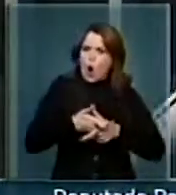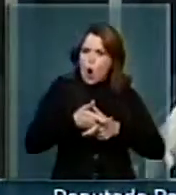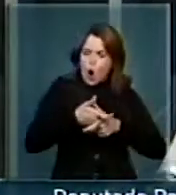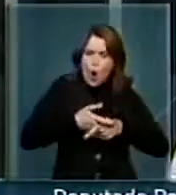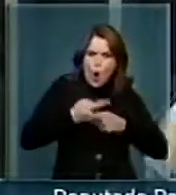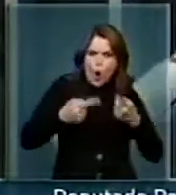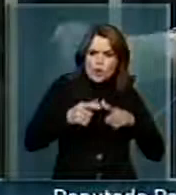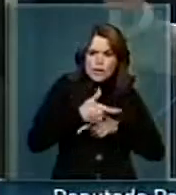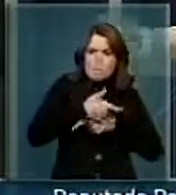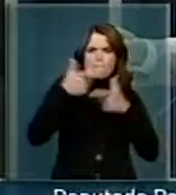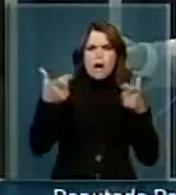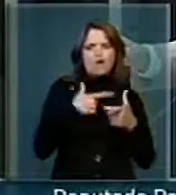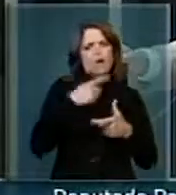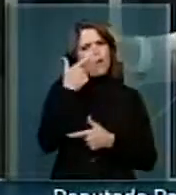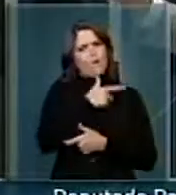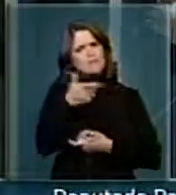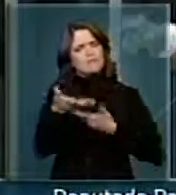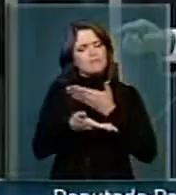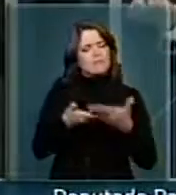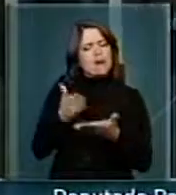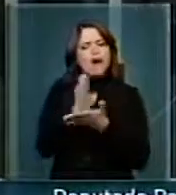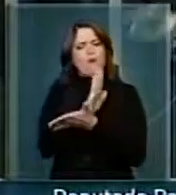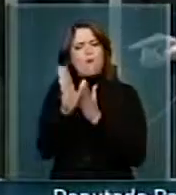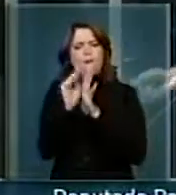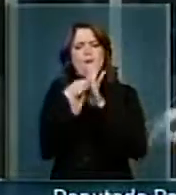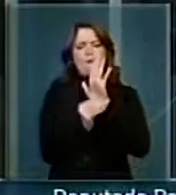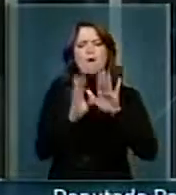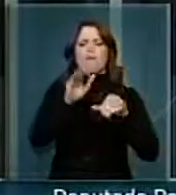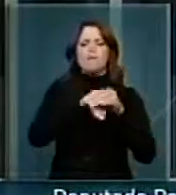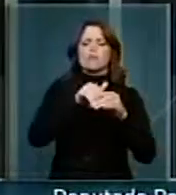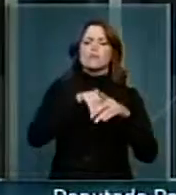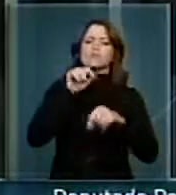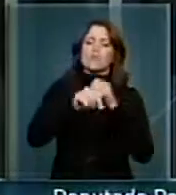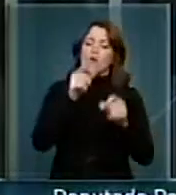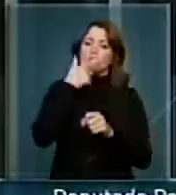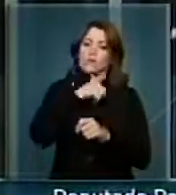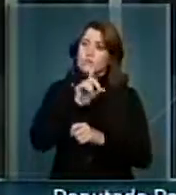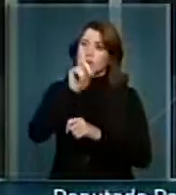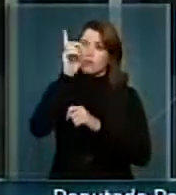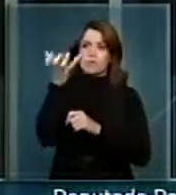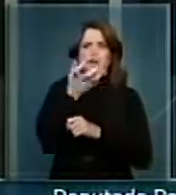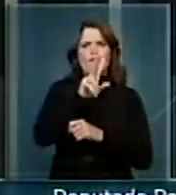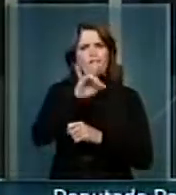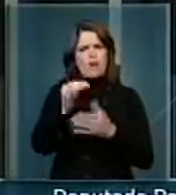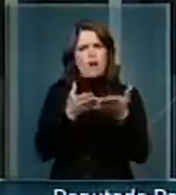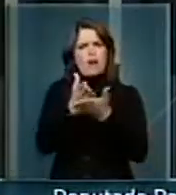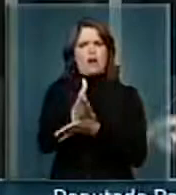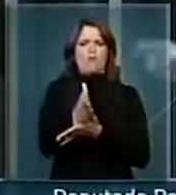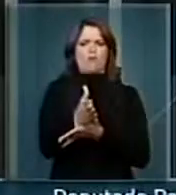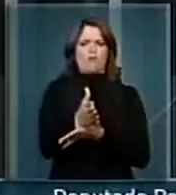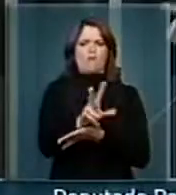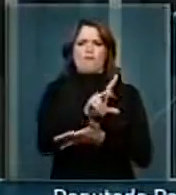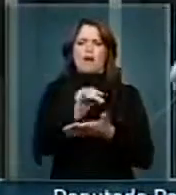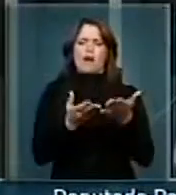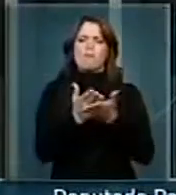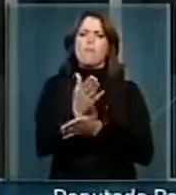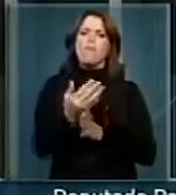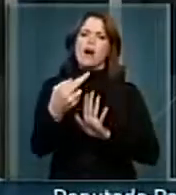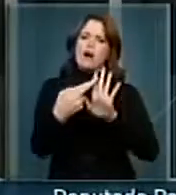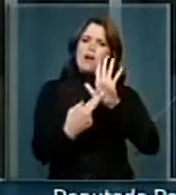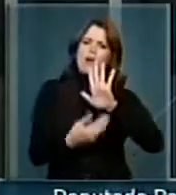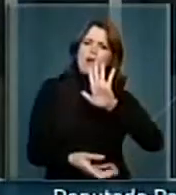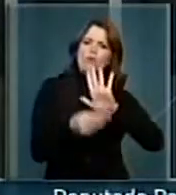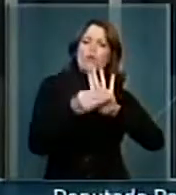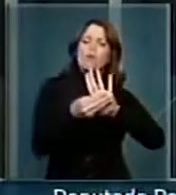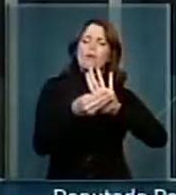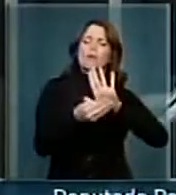do governo, consegue colocar em votação e, se Deus quiser, vamos aprovar a regulamentação da